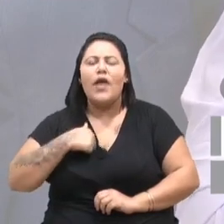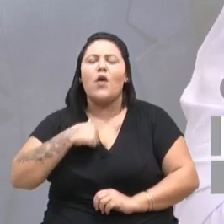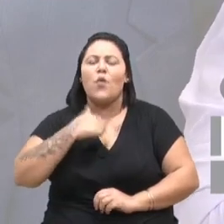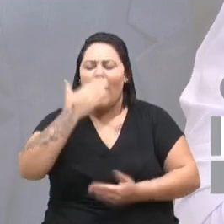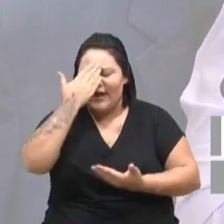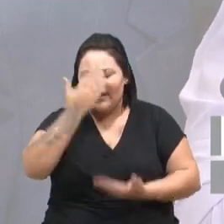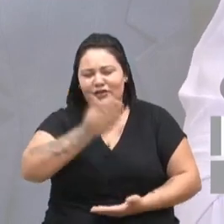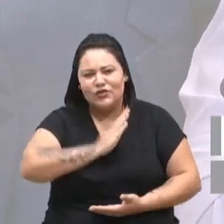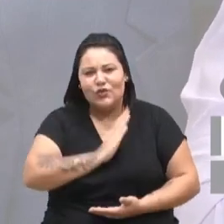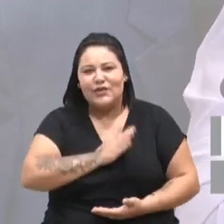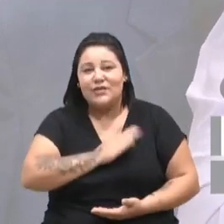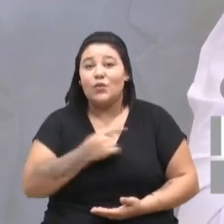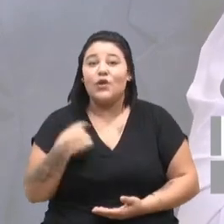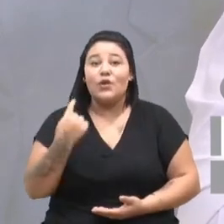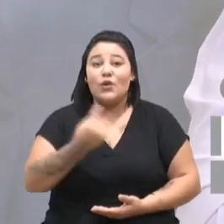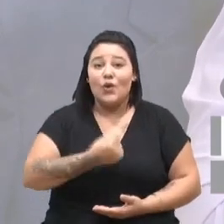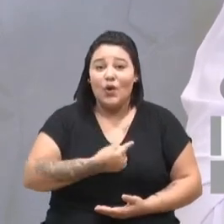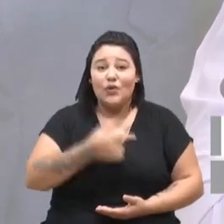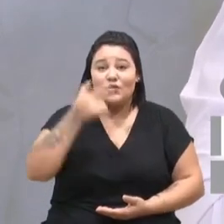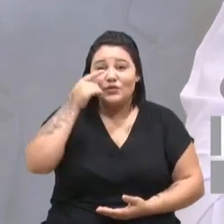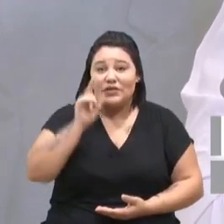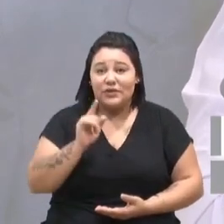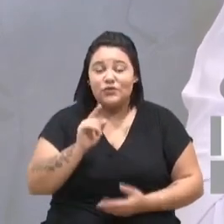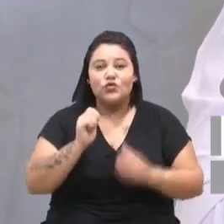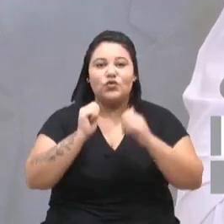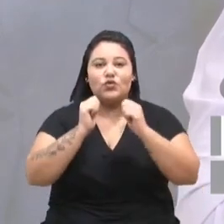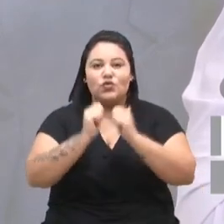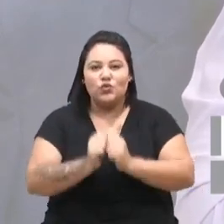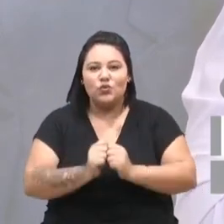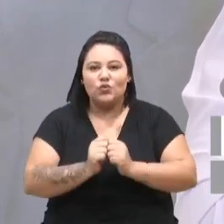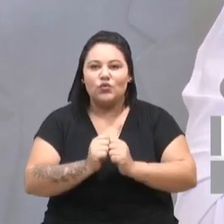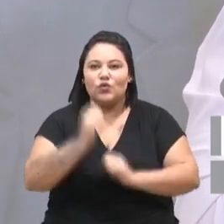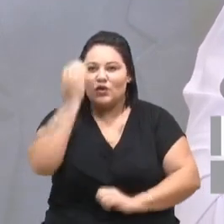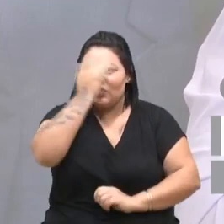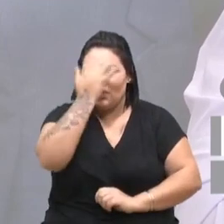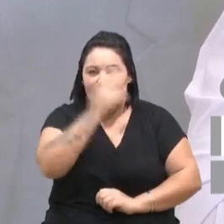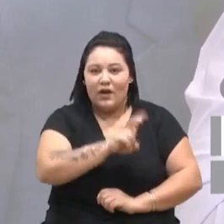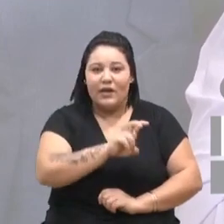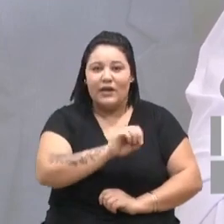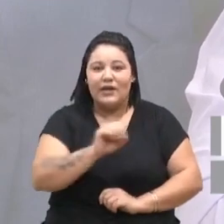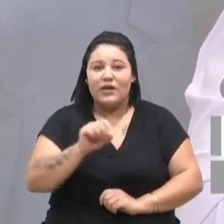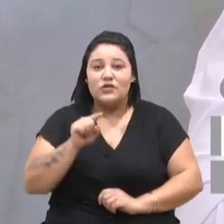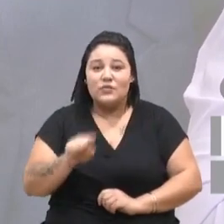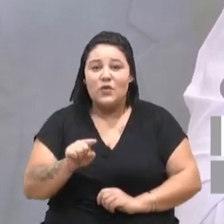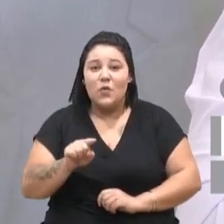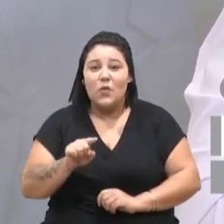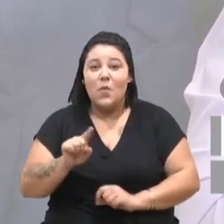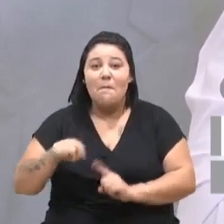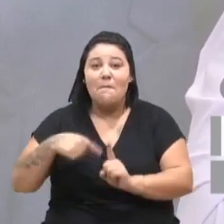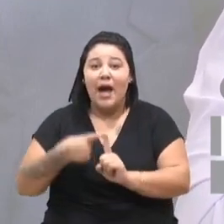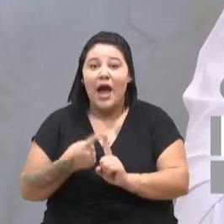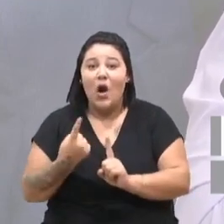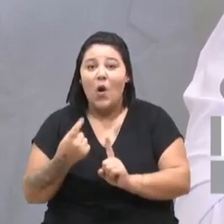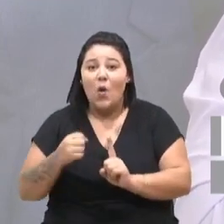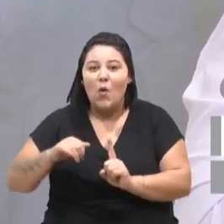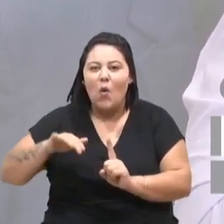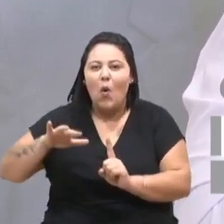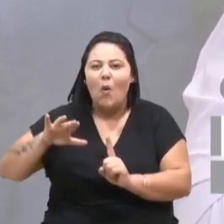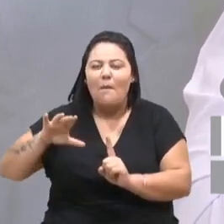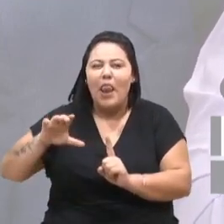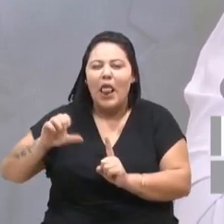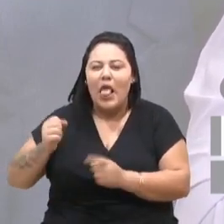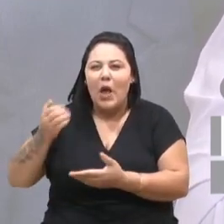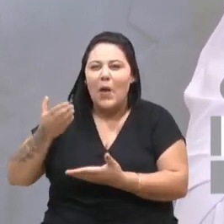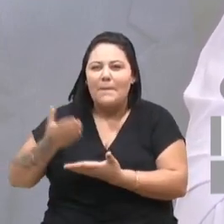gente conseguiu, né, com o entendimento do prefeito, além dos 500 mil, mais 1 milhão, então passou um pouquinho de 1,5 milhão